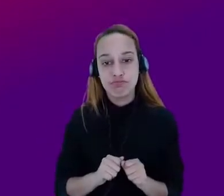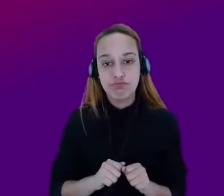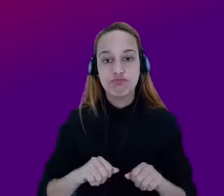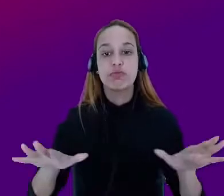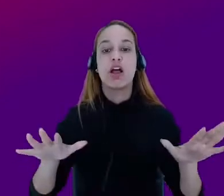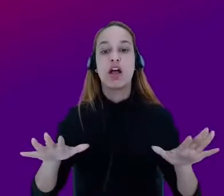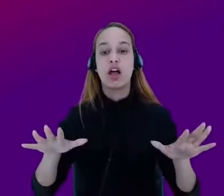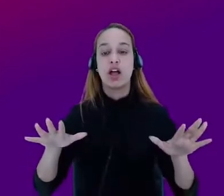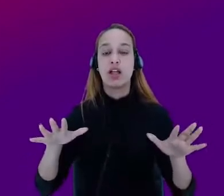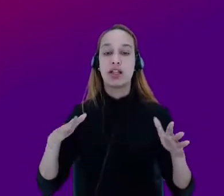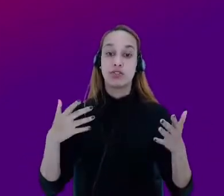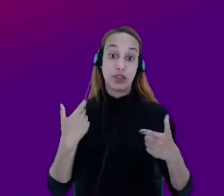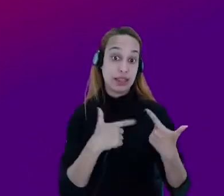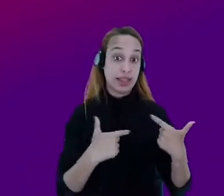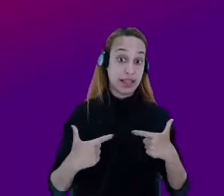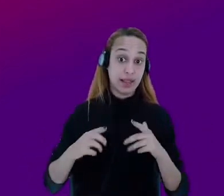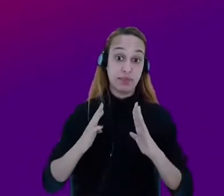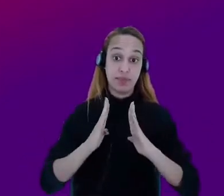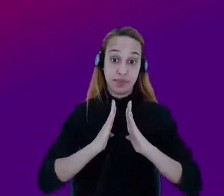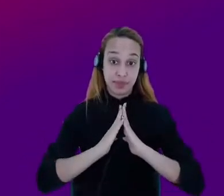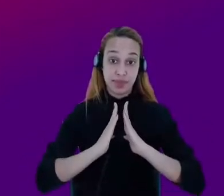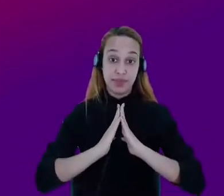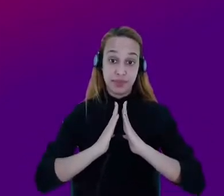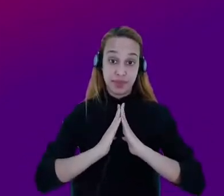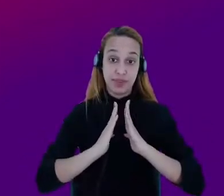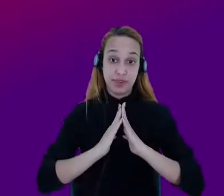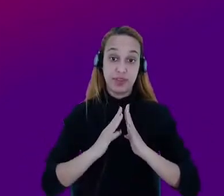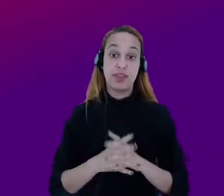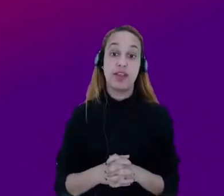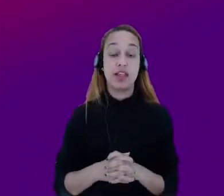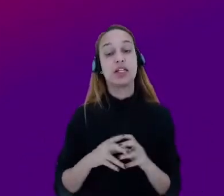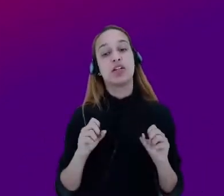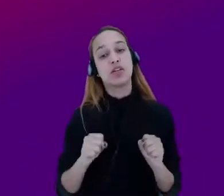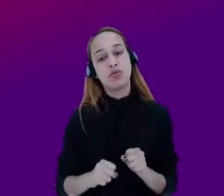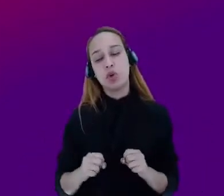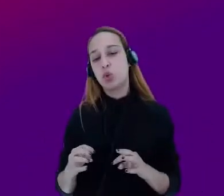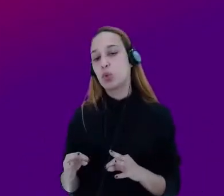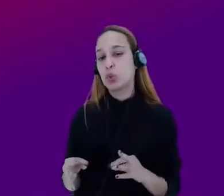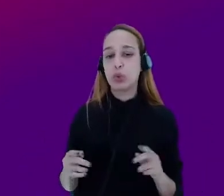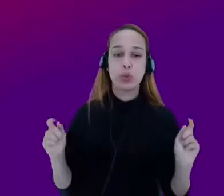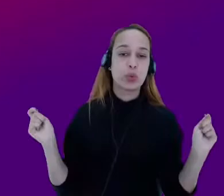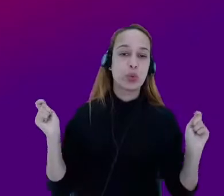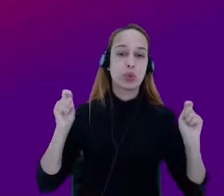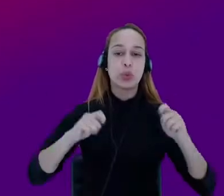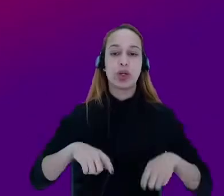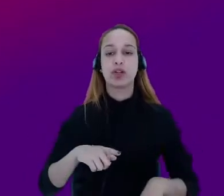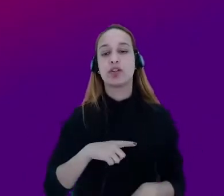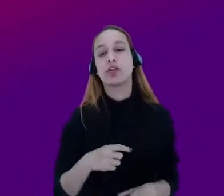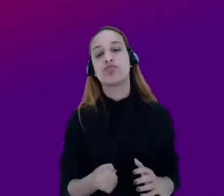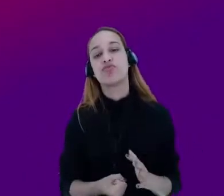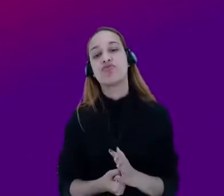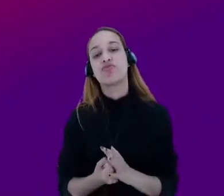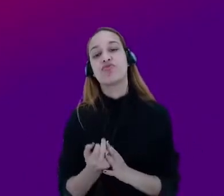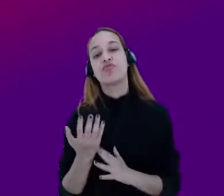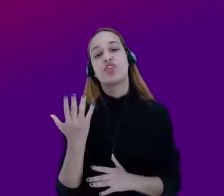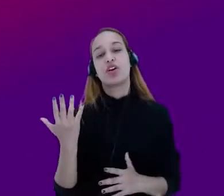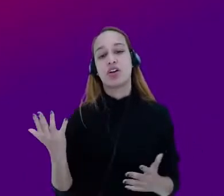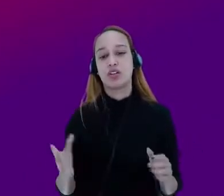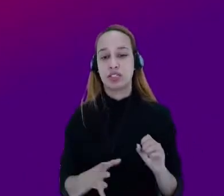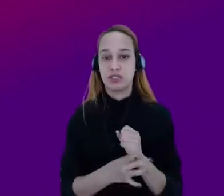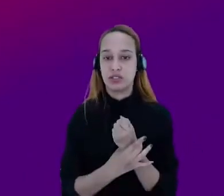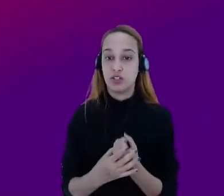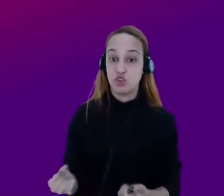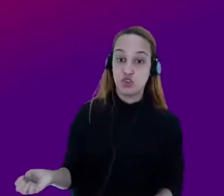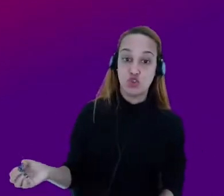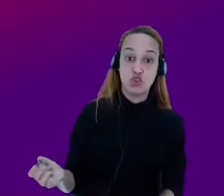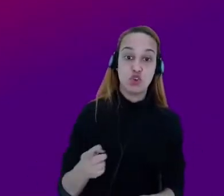home office e coletar todas as possibilidades que vêm de diversas seguradoras com novas ofertas, novos